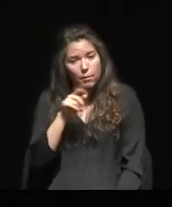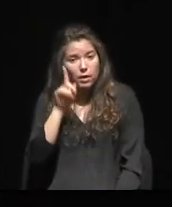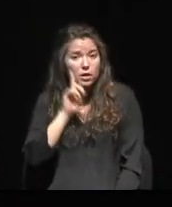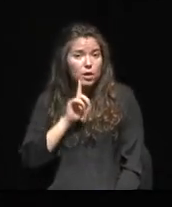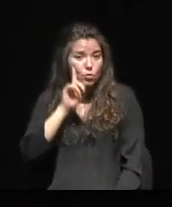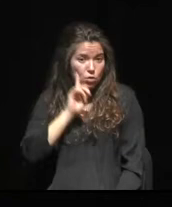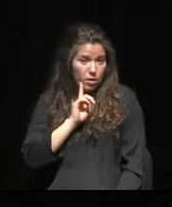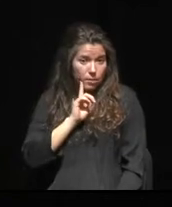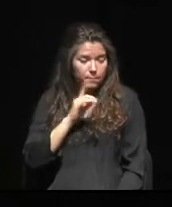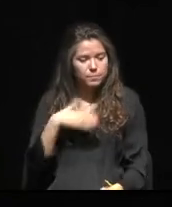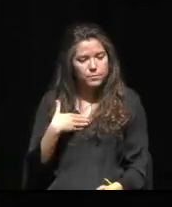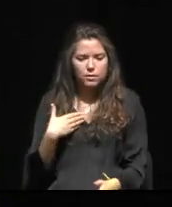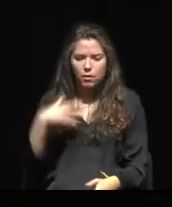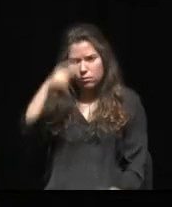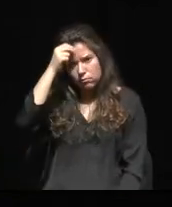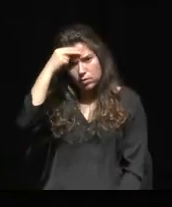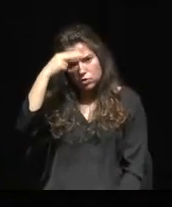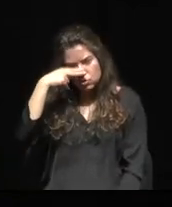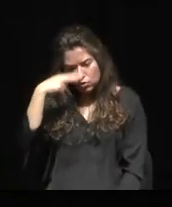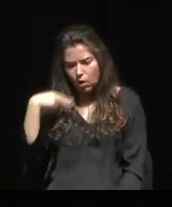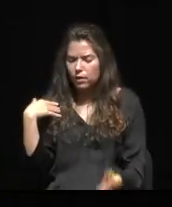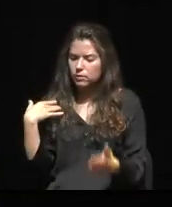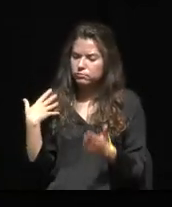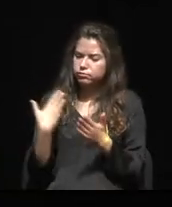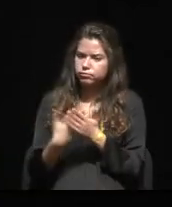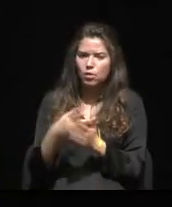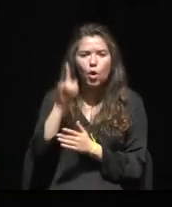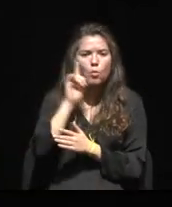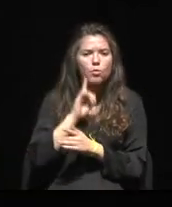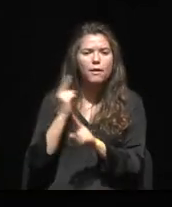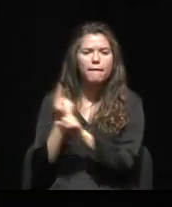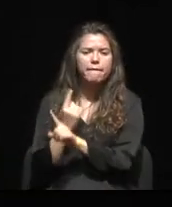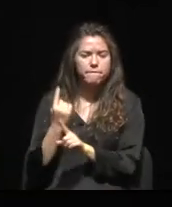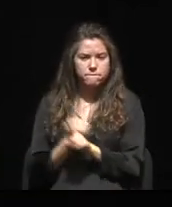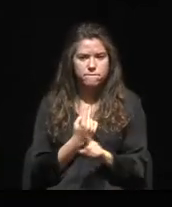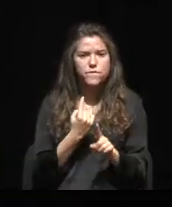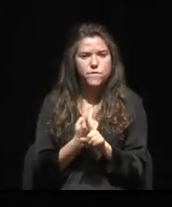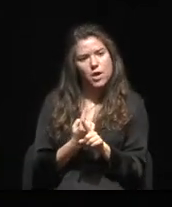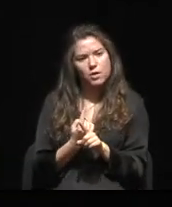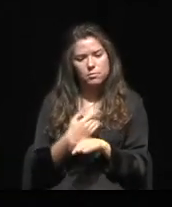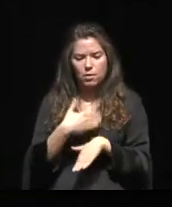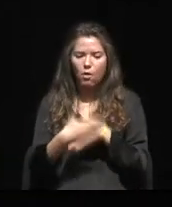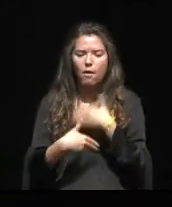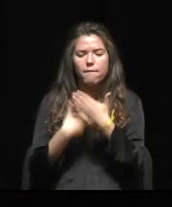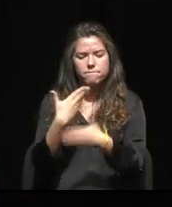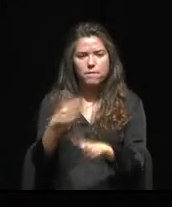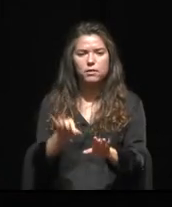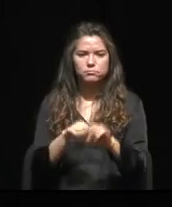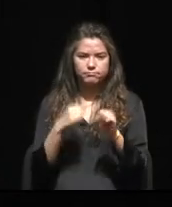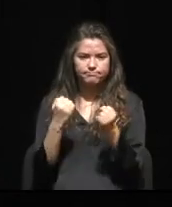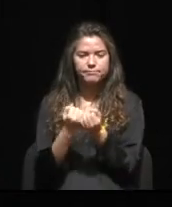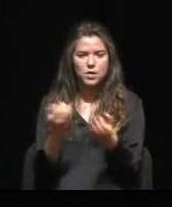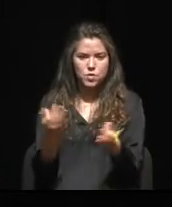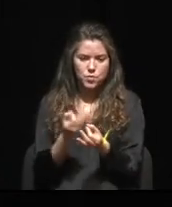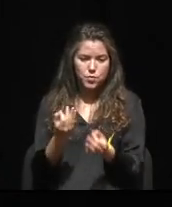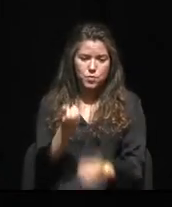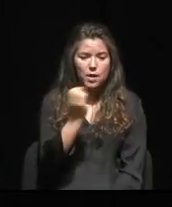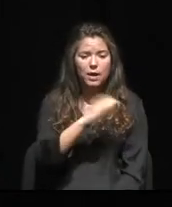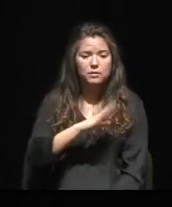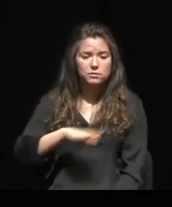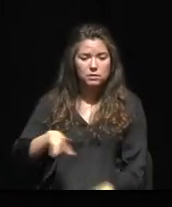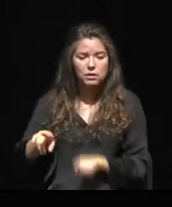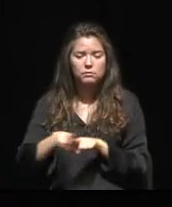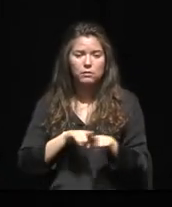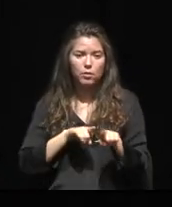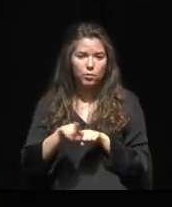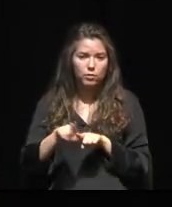mulher ao longo da história inúmeras mulheres contribuíram significativamente para o avanço da sociedade como a ciência a